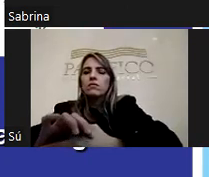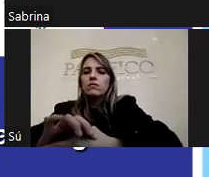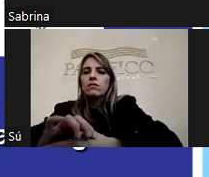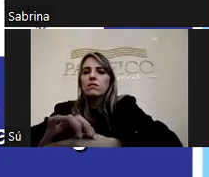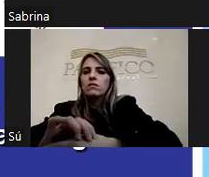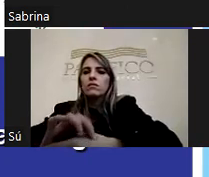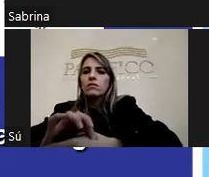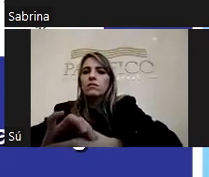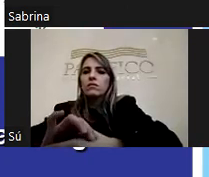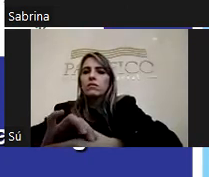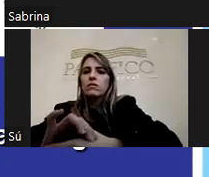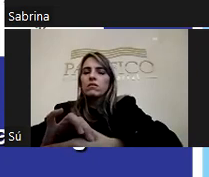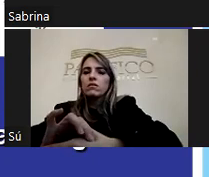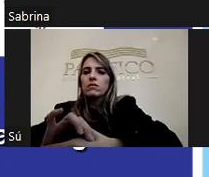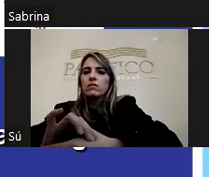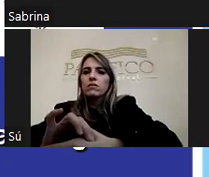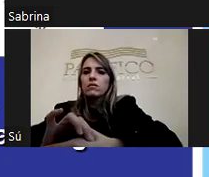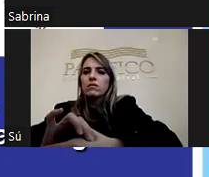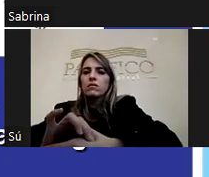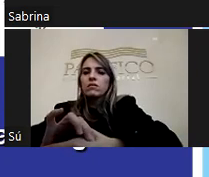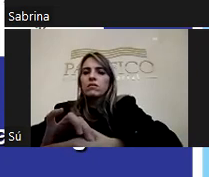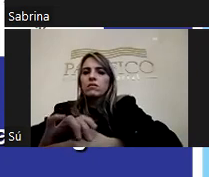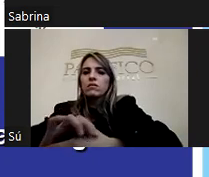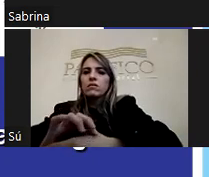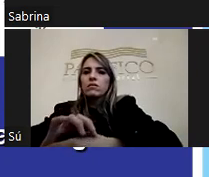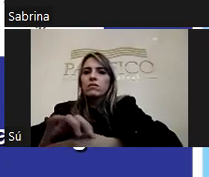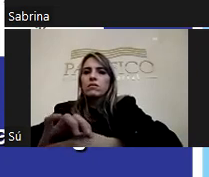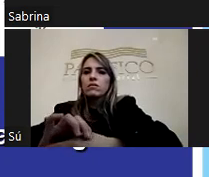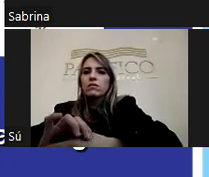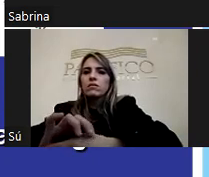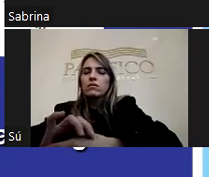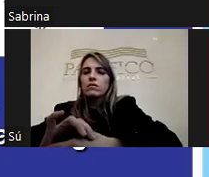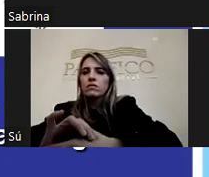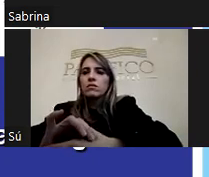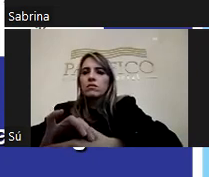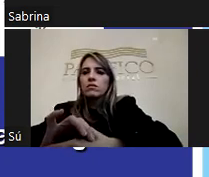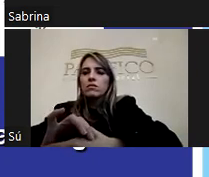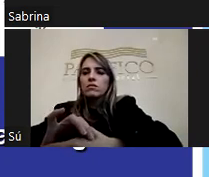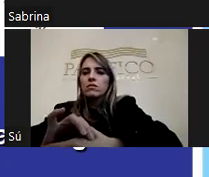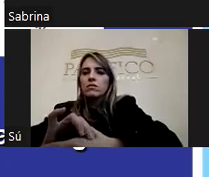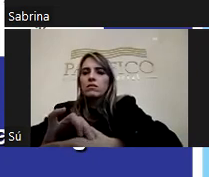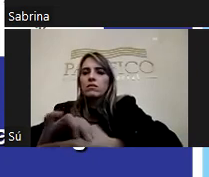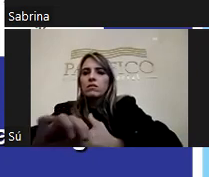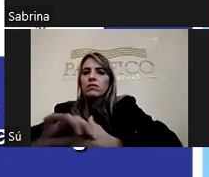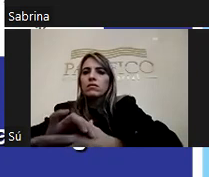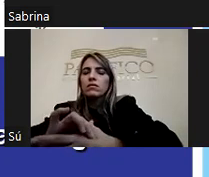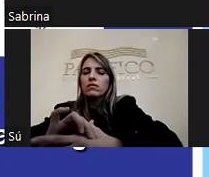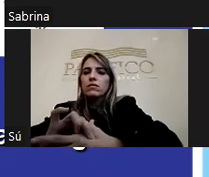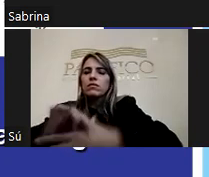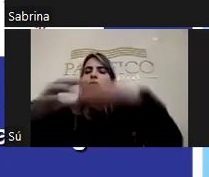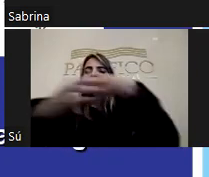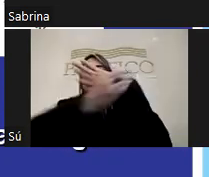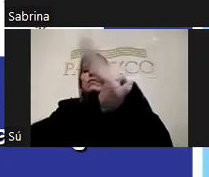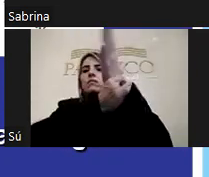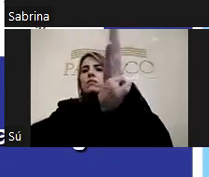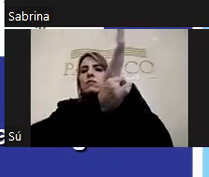paladar, olfato, tato, visual também, e o menor grau de autonomia em nossas